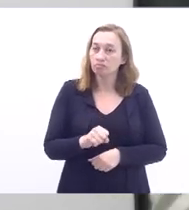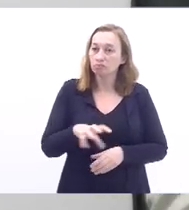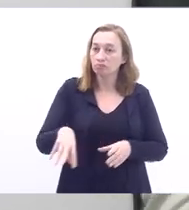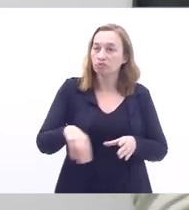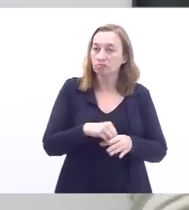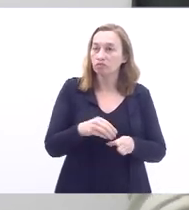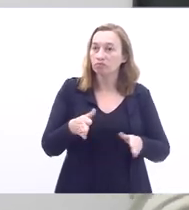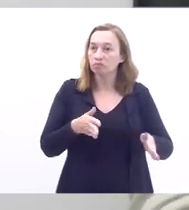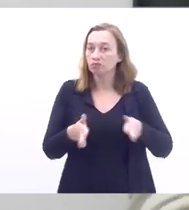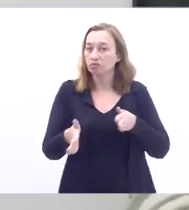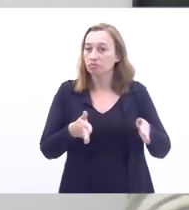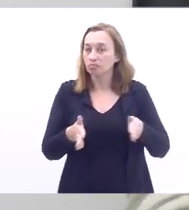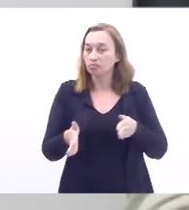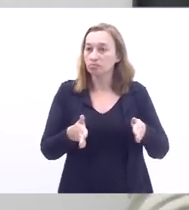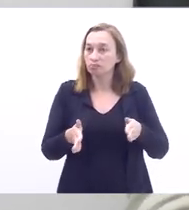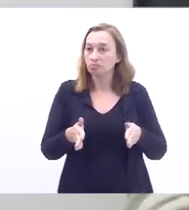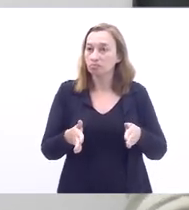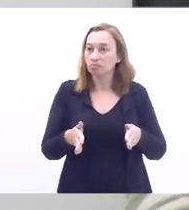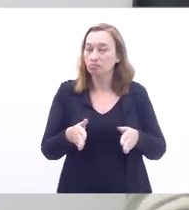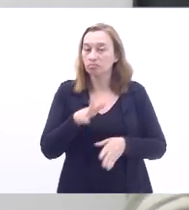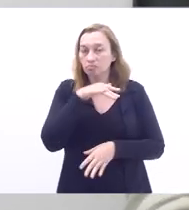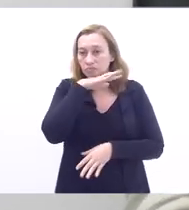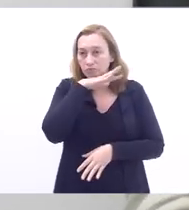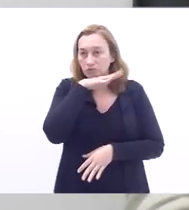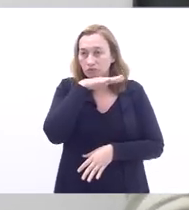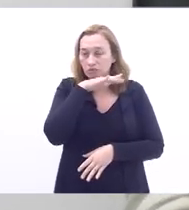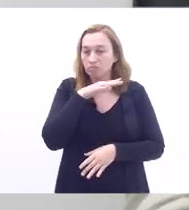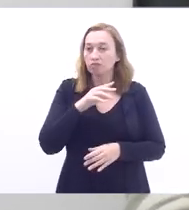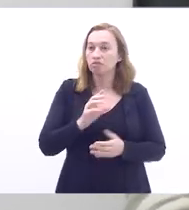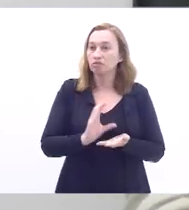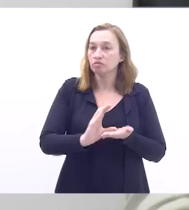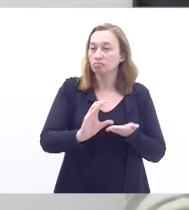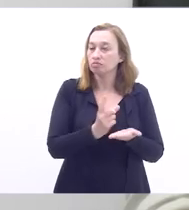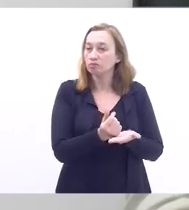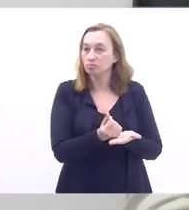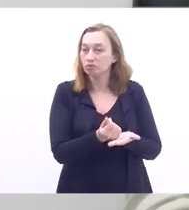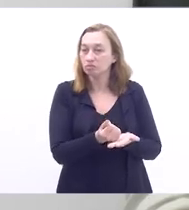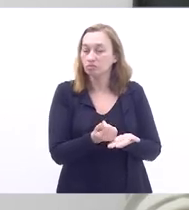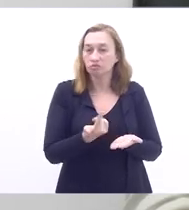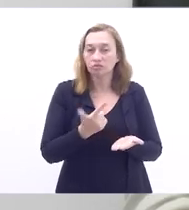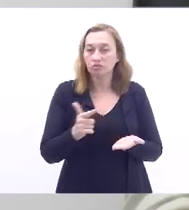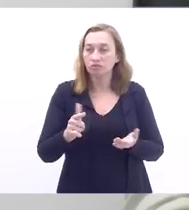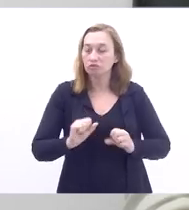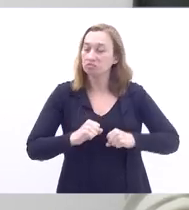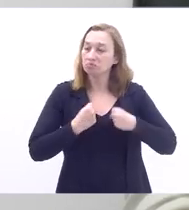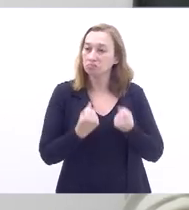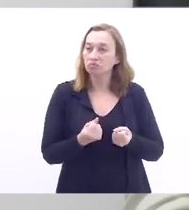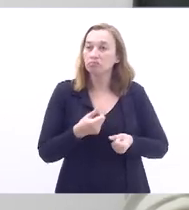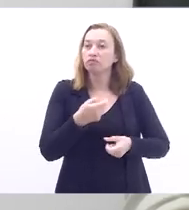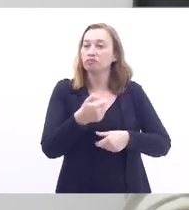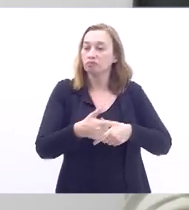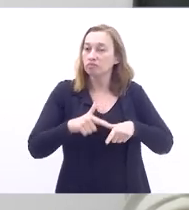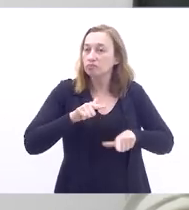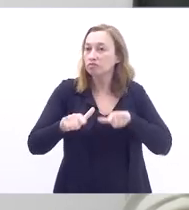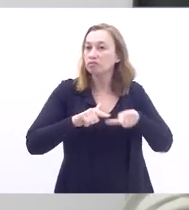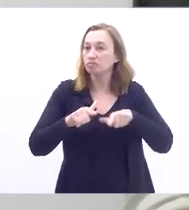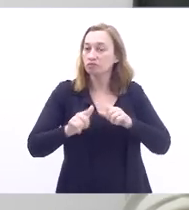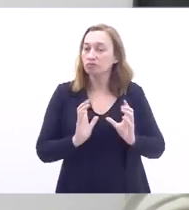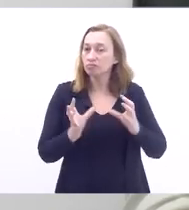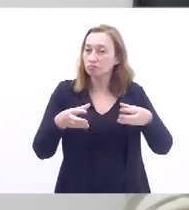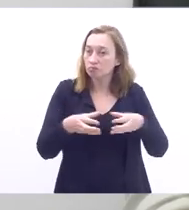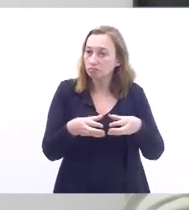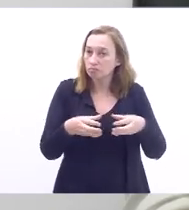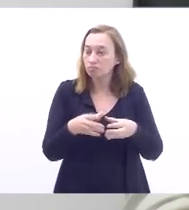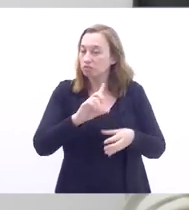dentro de um perigo crítico esse recurso mas com muito esforço e trabalho de uma comunidade